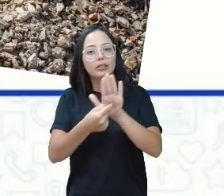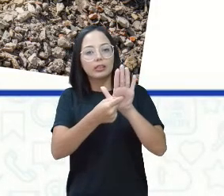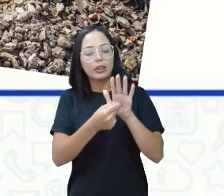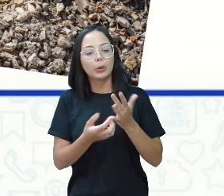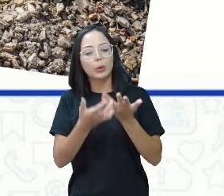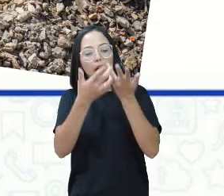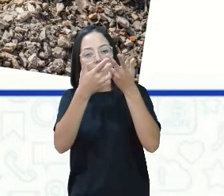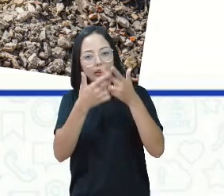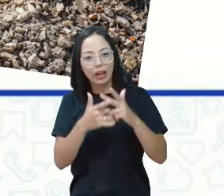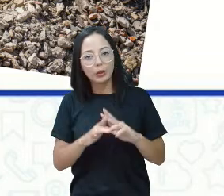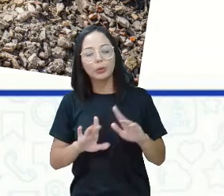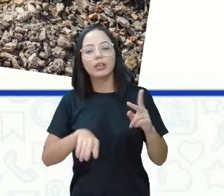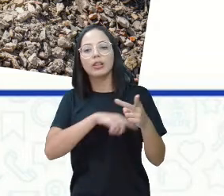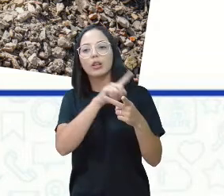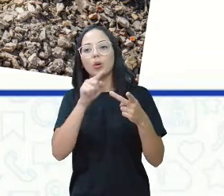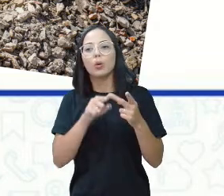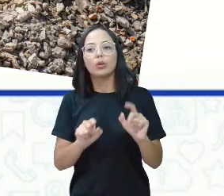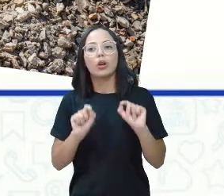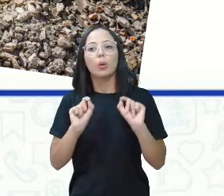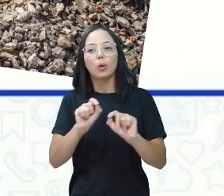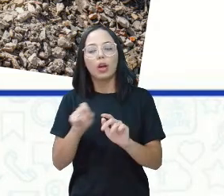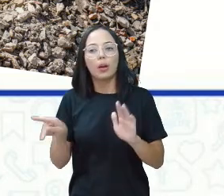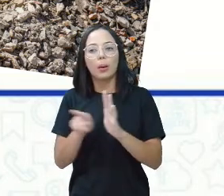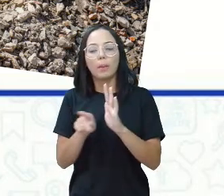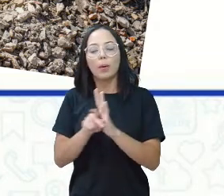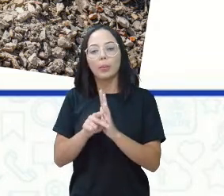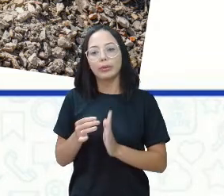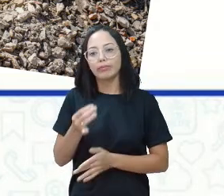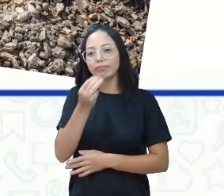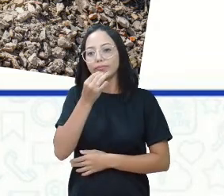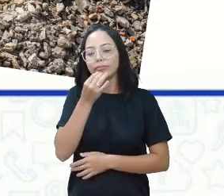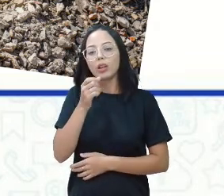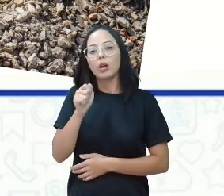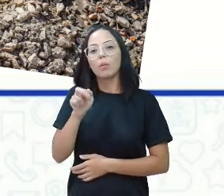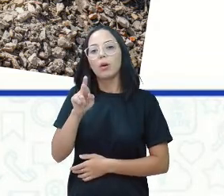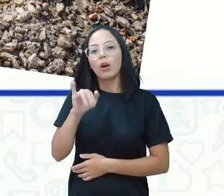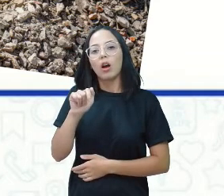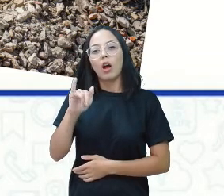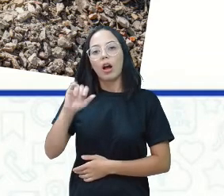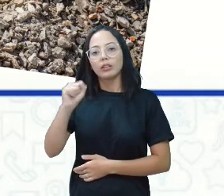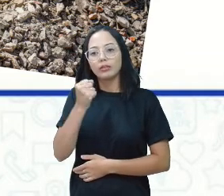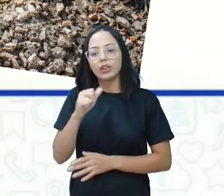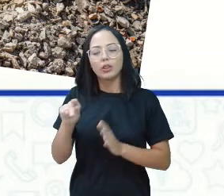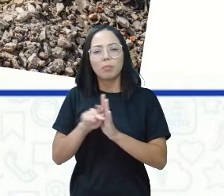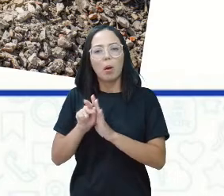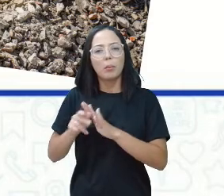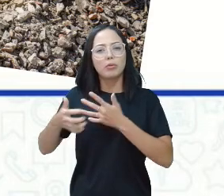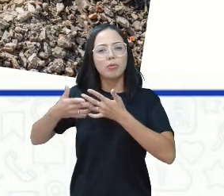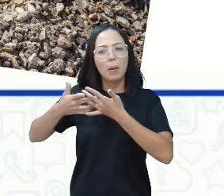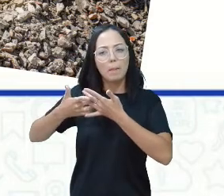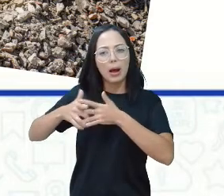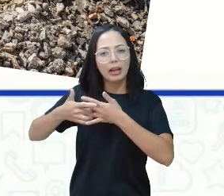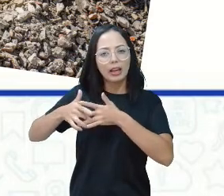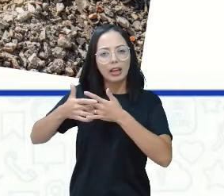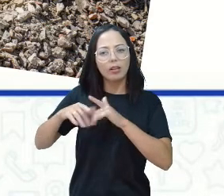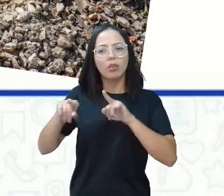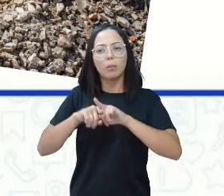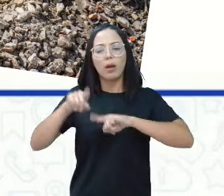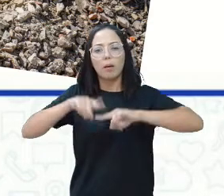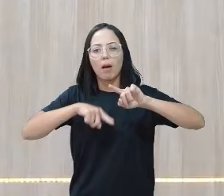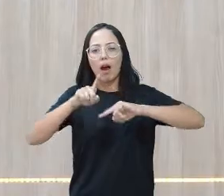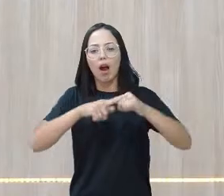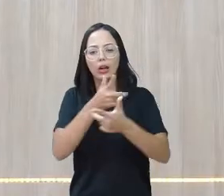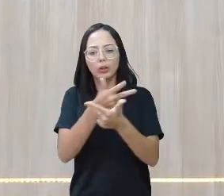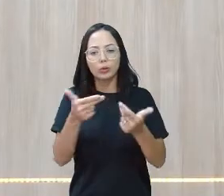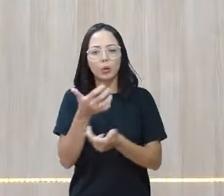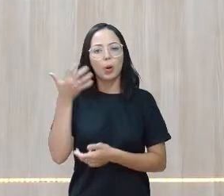natureza, e a gente tem também as fontes sonoras artificiais, que são as máquinas, os motores e os instrumentos